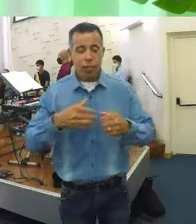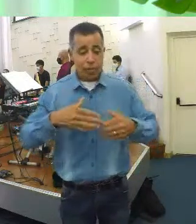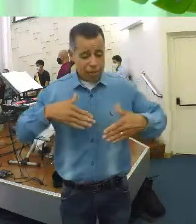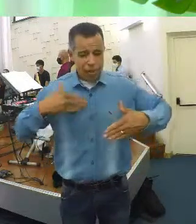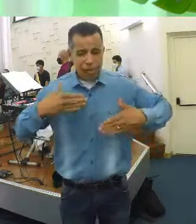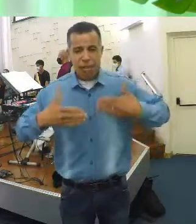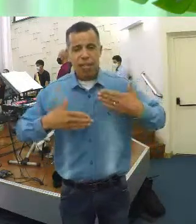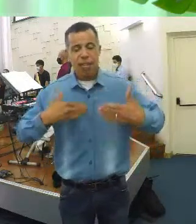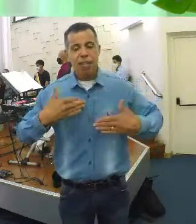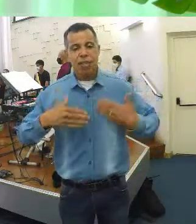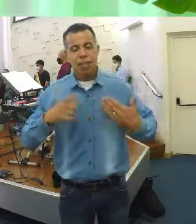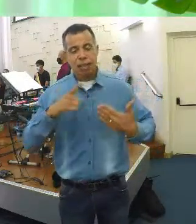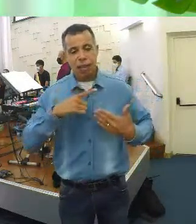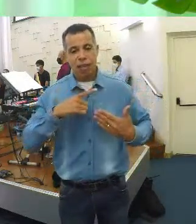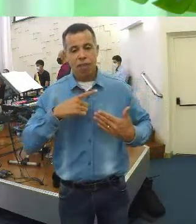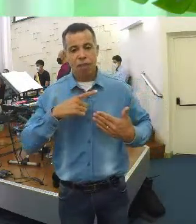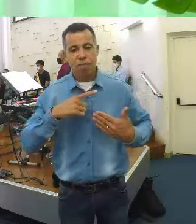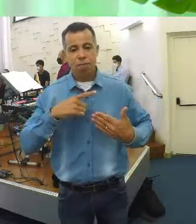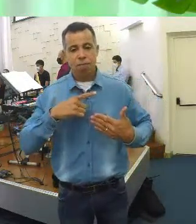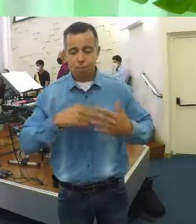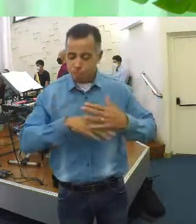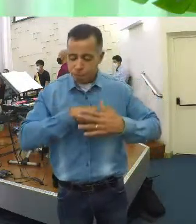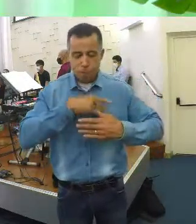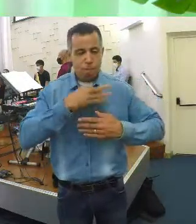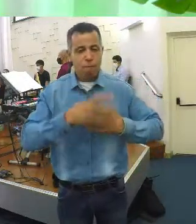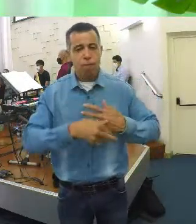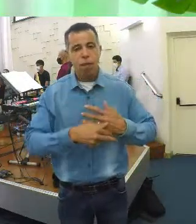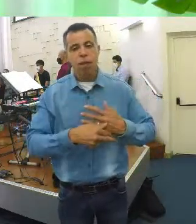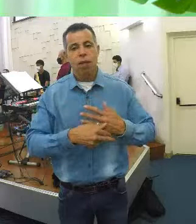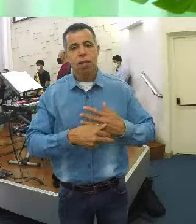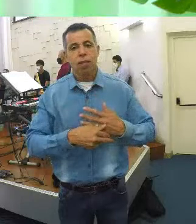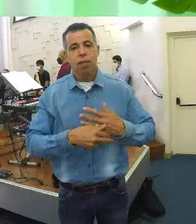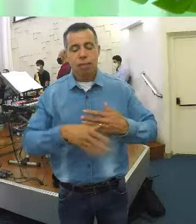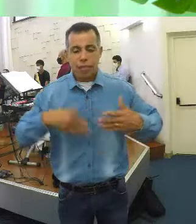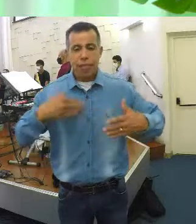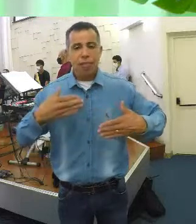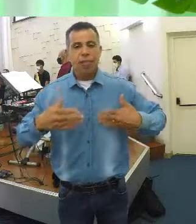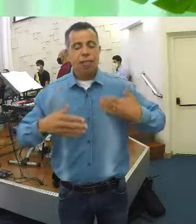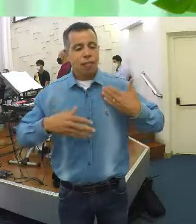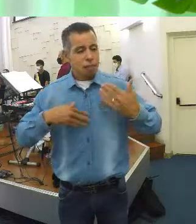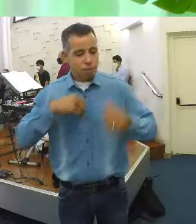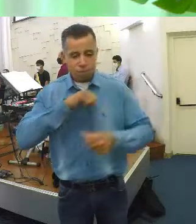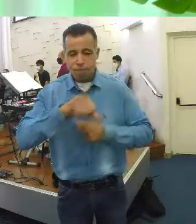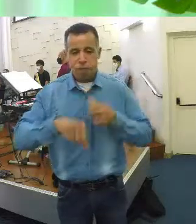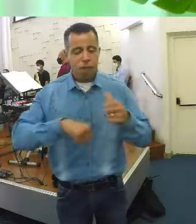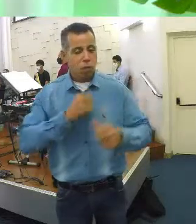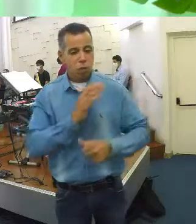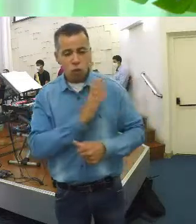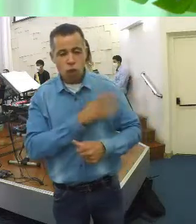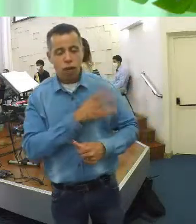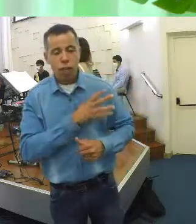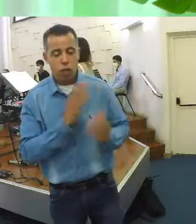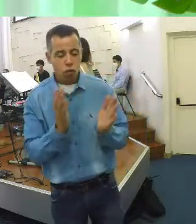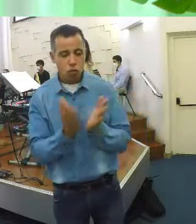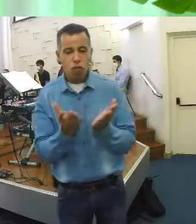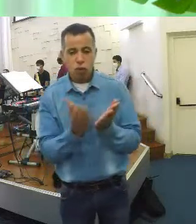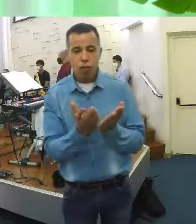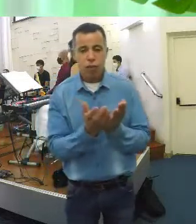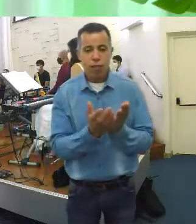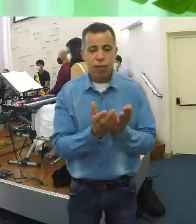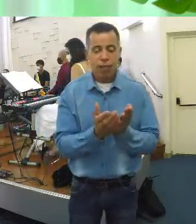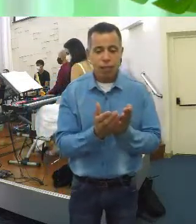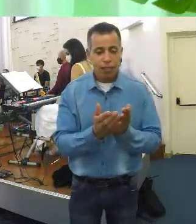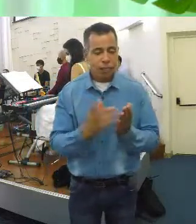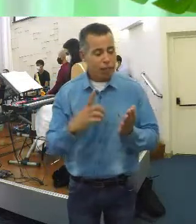alegria que transborda sobre todos. É a alegria que transborda do coração do cristão, a ponto de haver